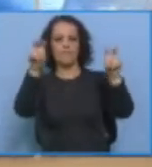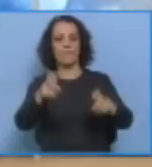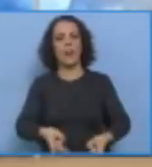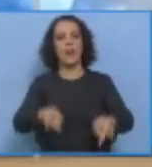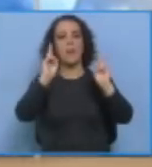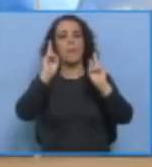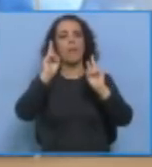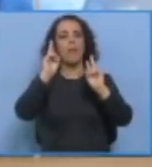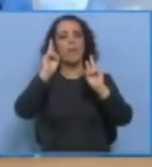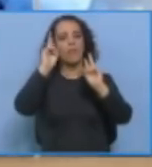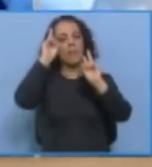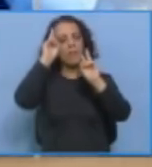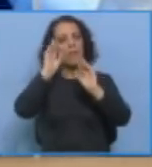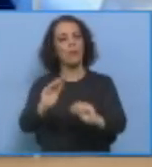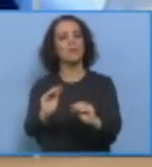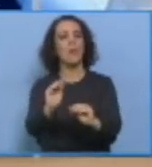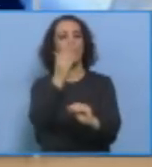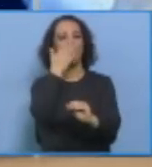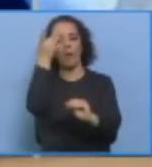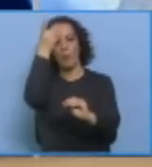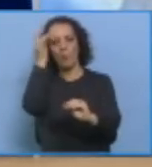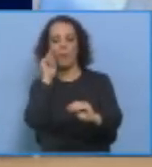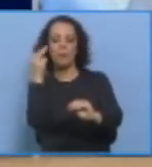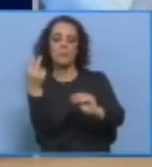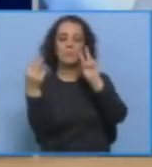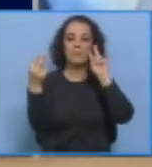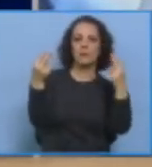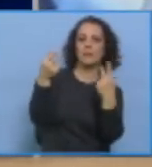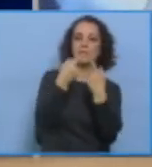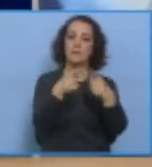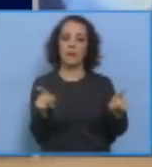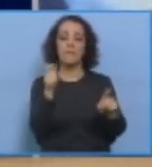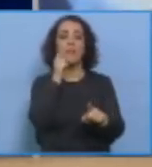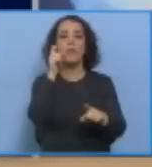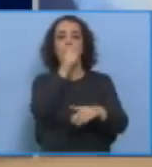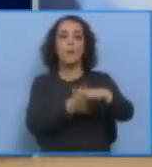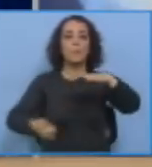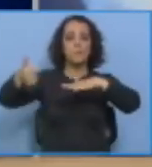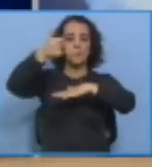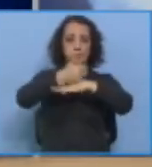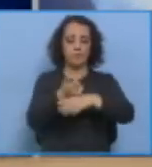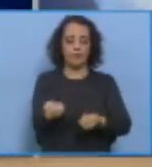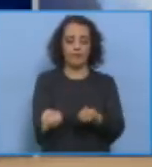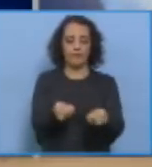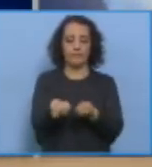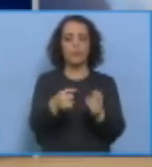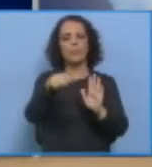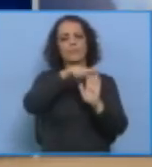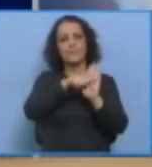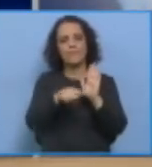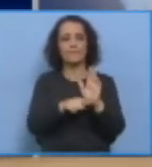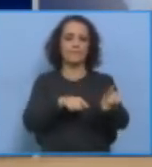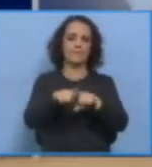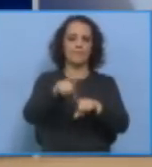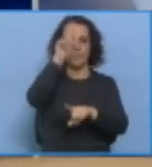educação, e mais ainda, entendemos que quem está a orientar as coisas sob o ponto de vista das políticas educativas do